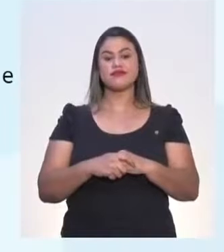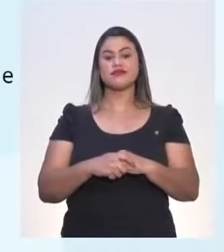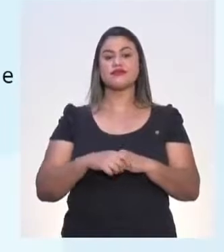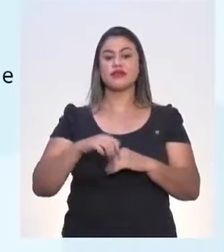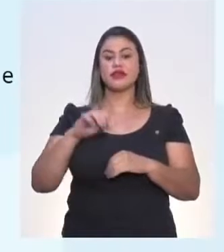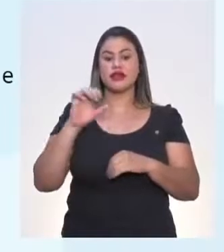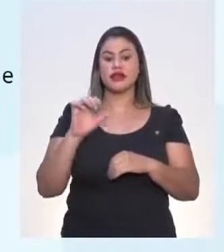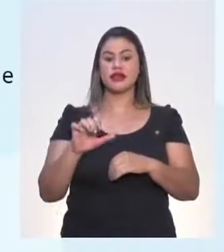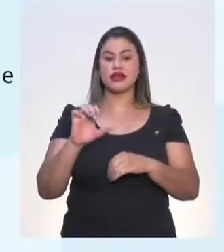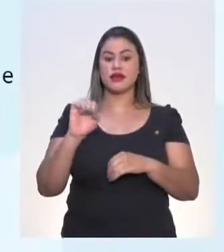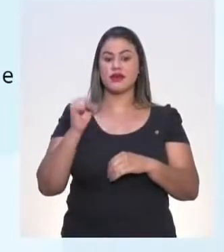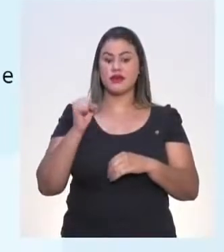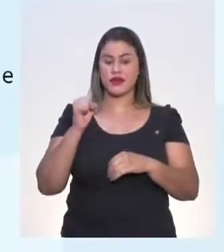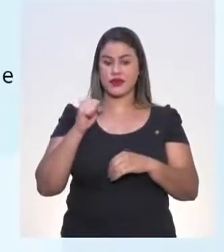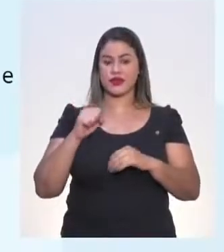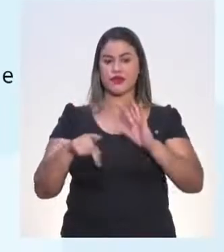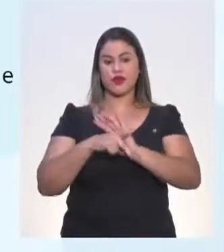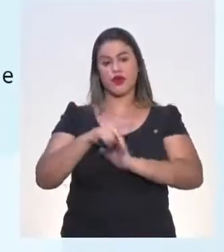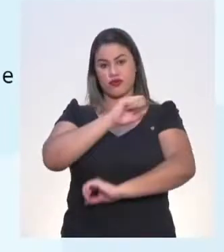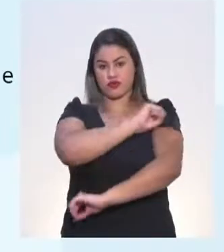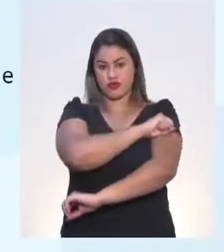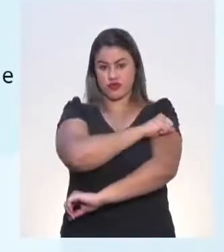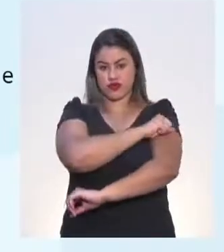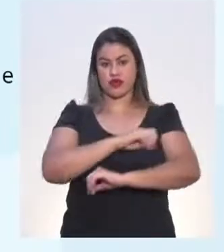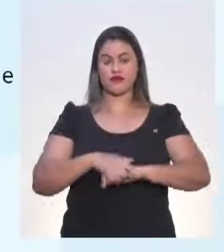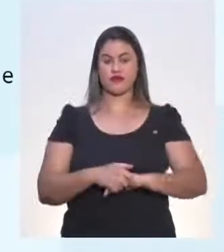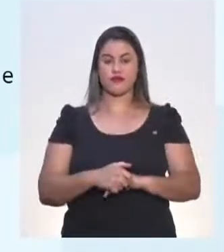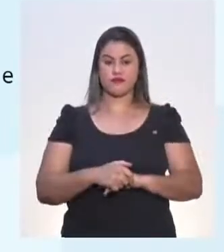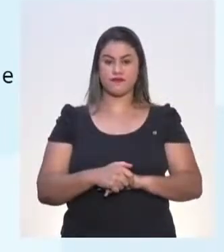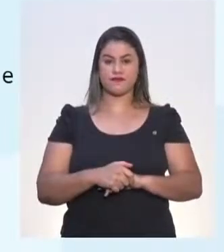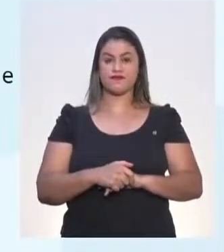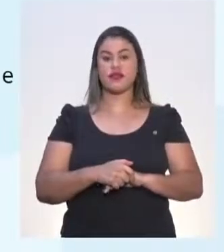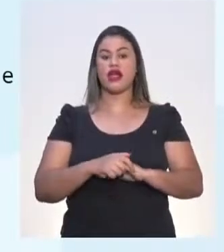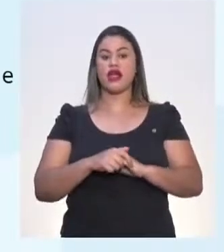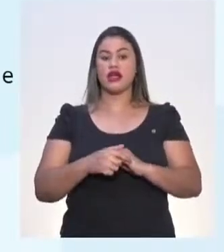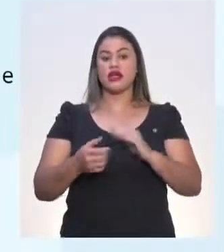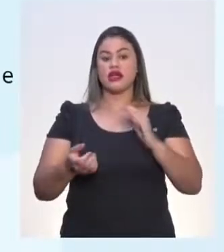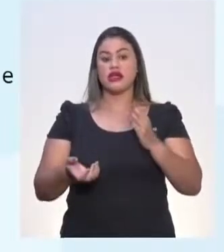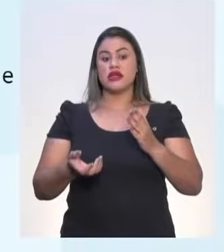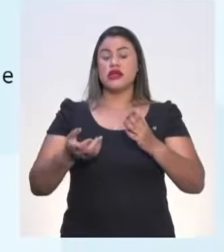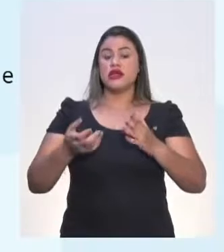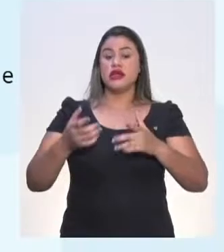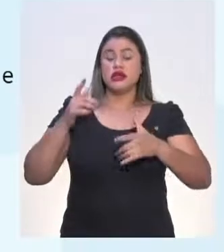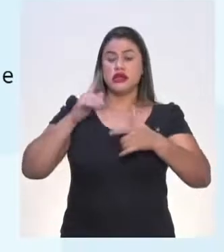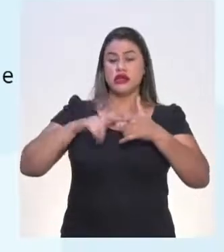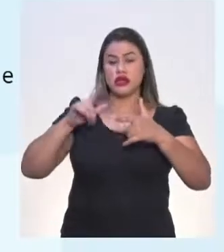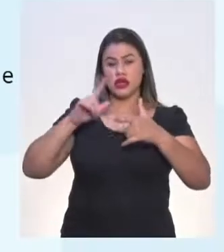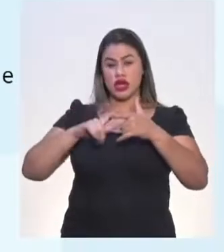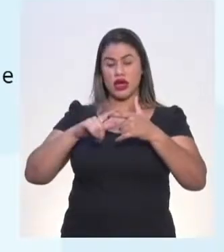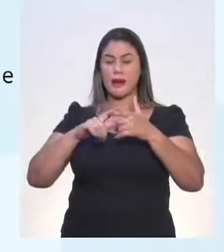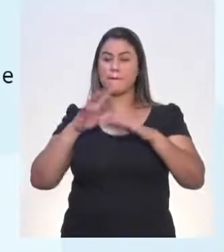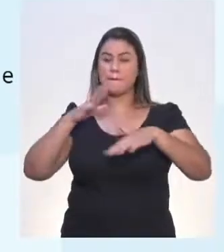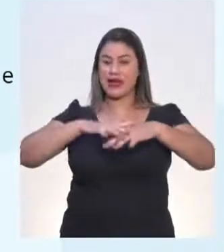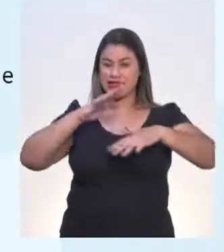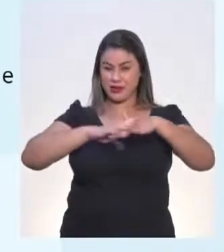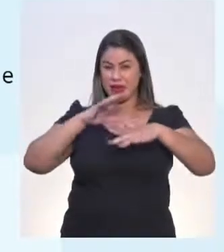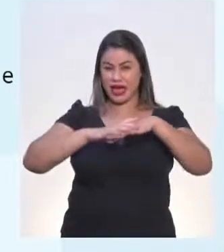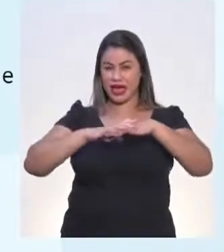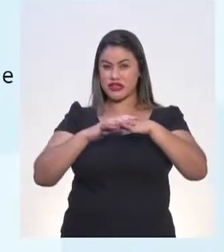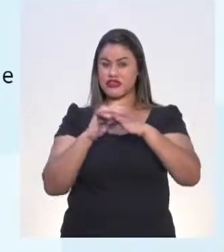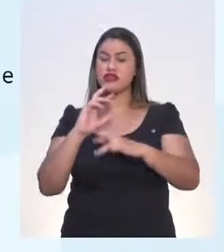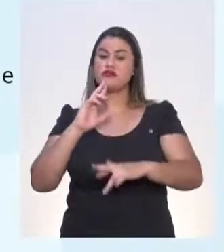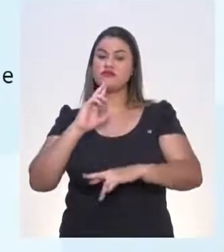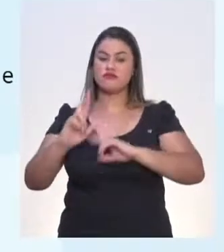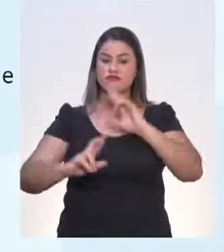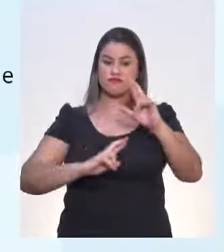é a habilidade 8 do 8º ano, né? Resolver e elaborar situações, problemas que possam ser representados